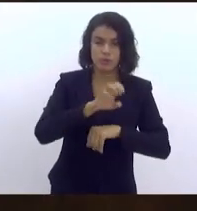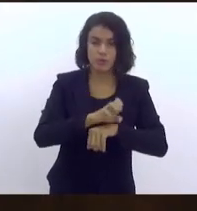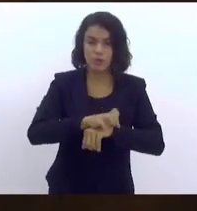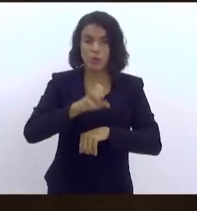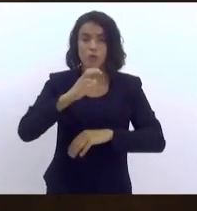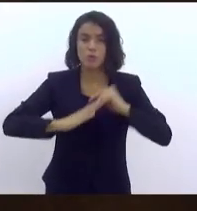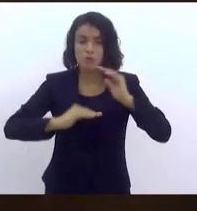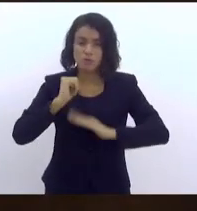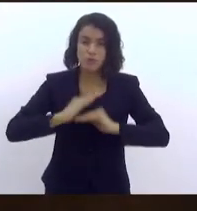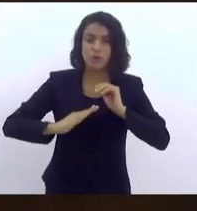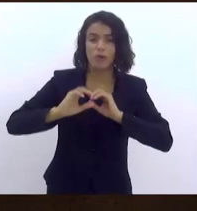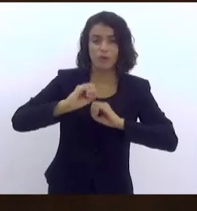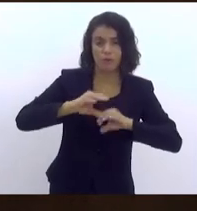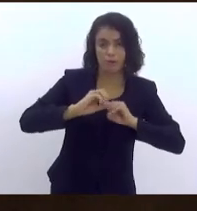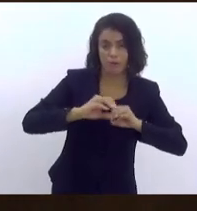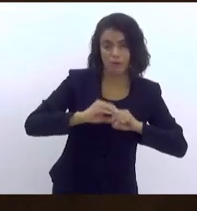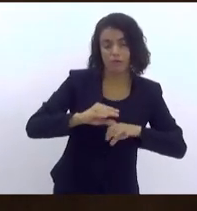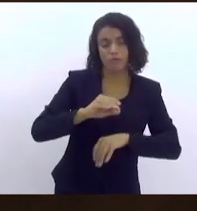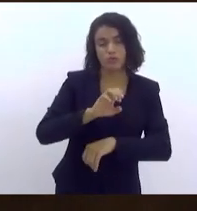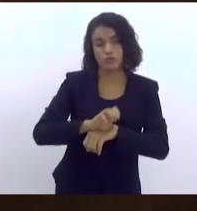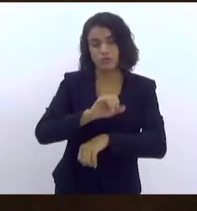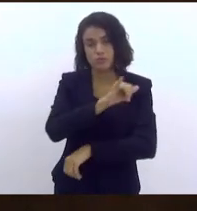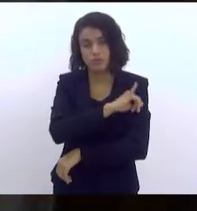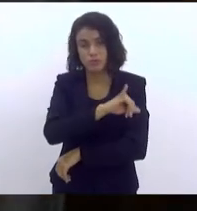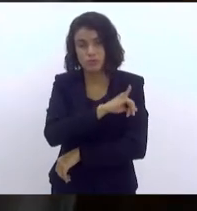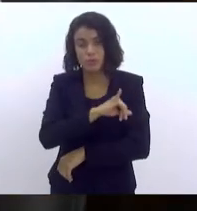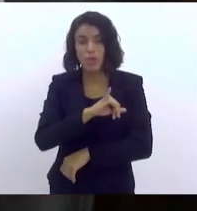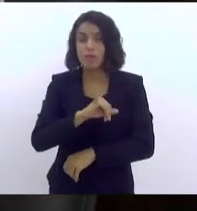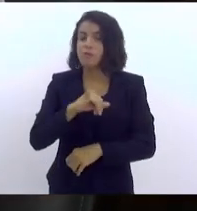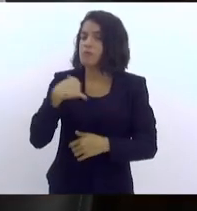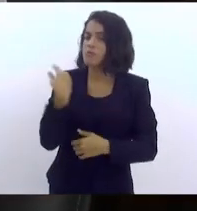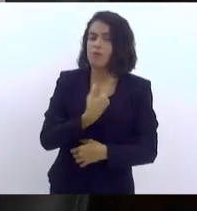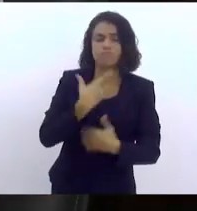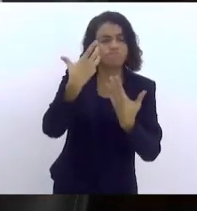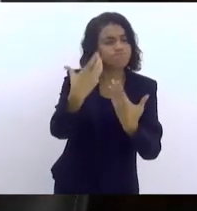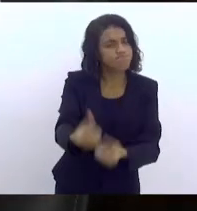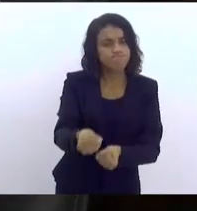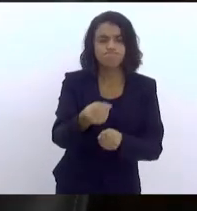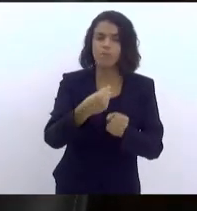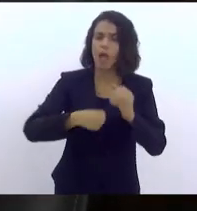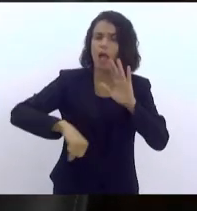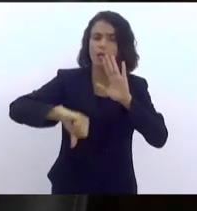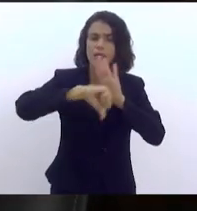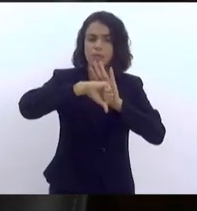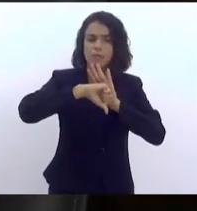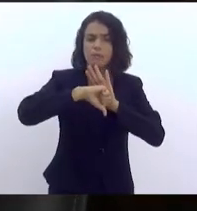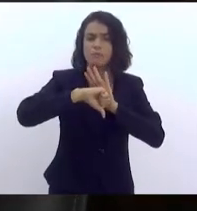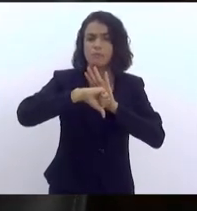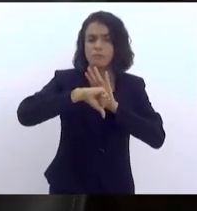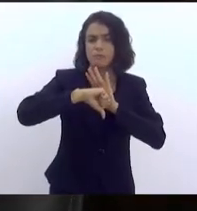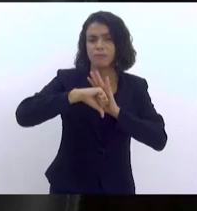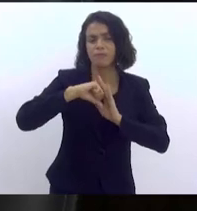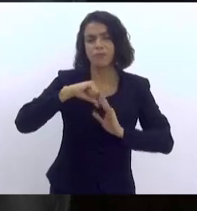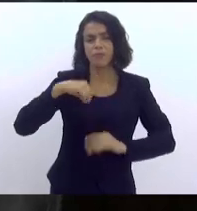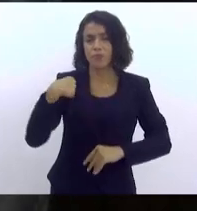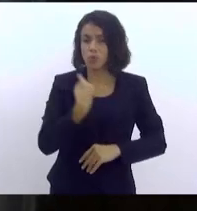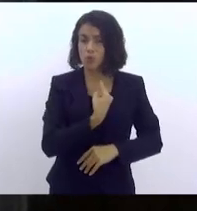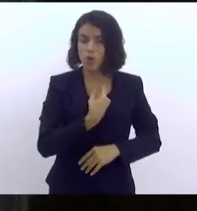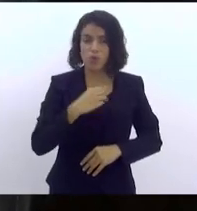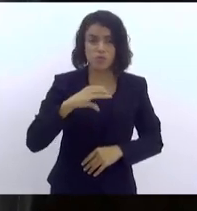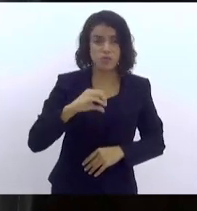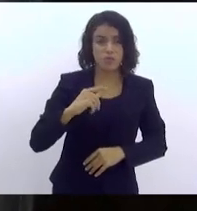dos profissionais de Educação do Estado do Rio de Janeiro de que não aceitamos a criminalização dos nossos